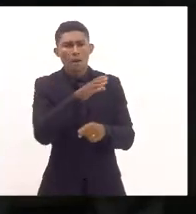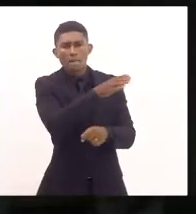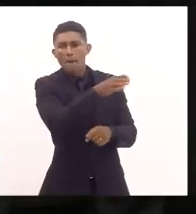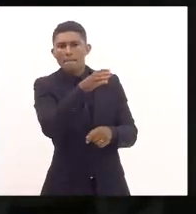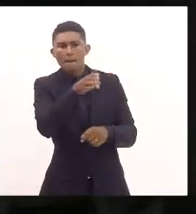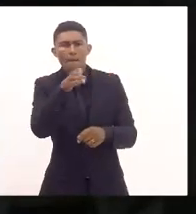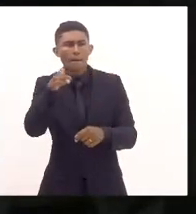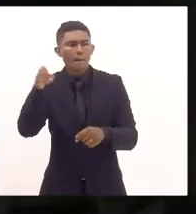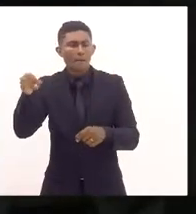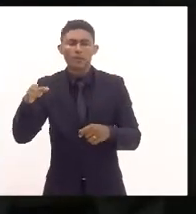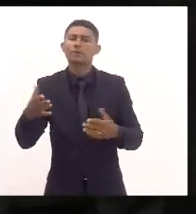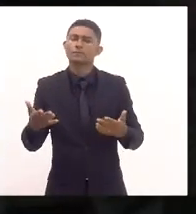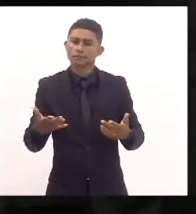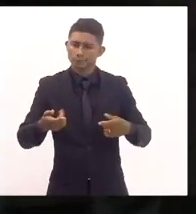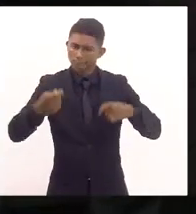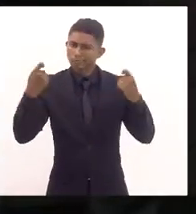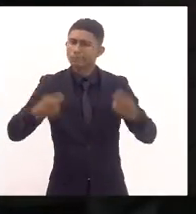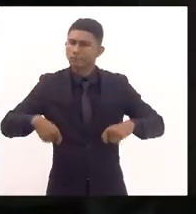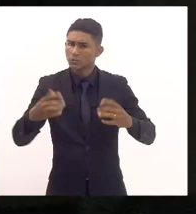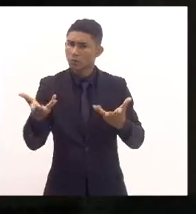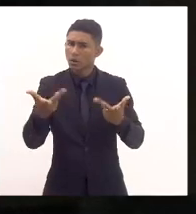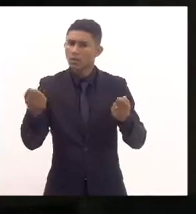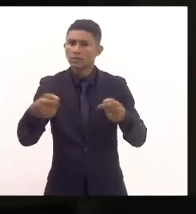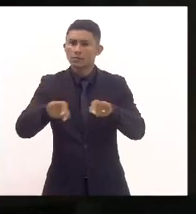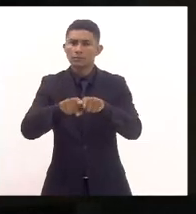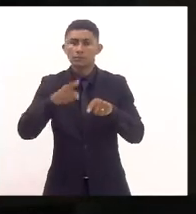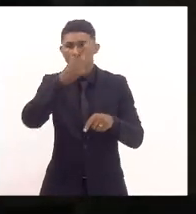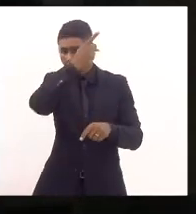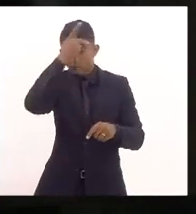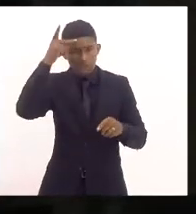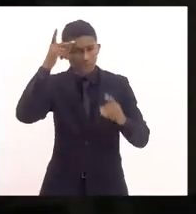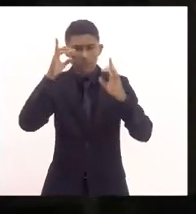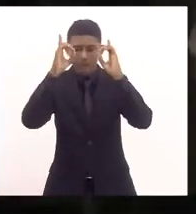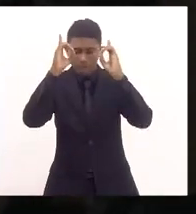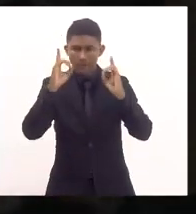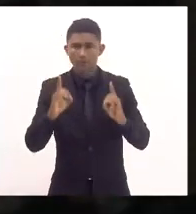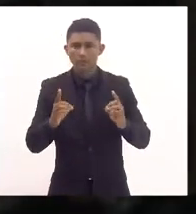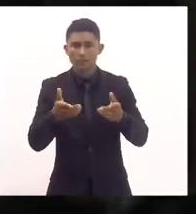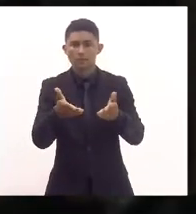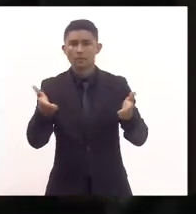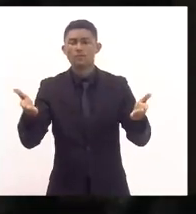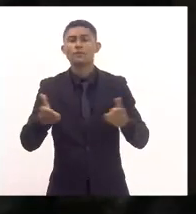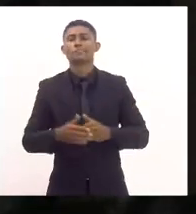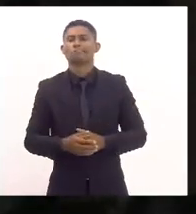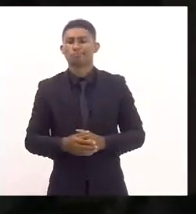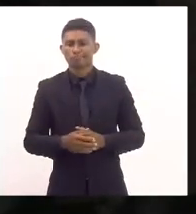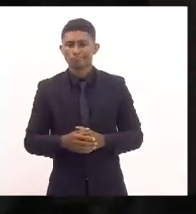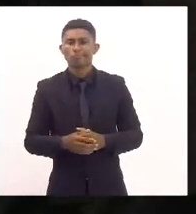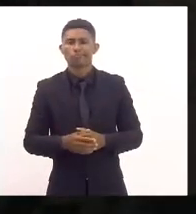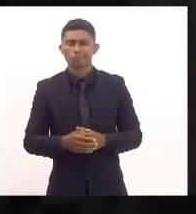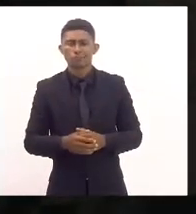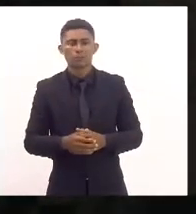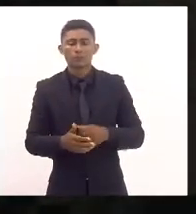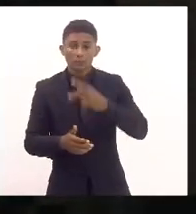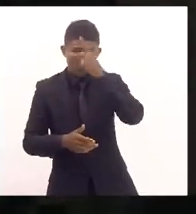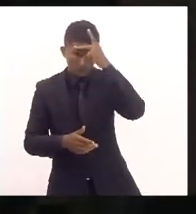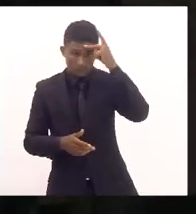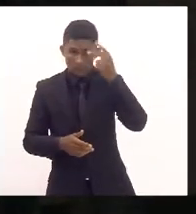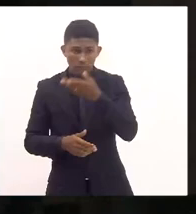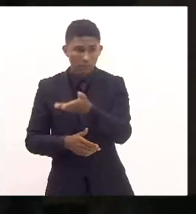adequada para as pessoas com deficiência para todas as pessoas que se utilizam do transporte